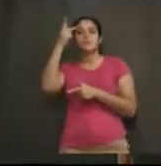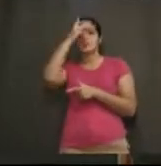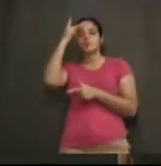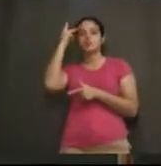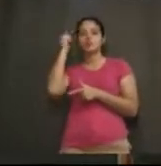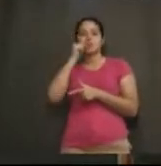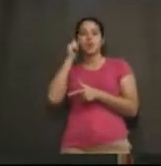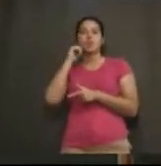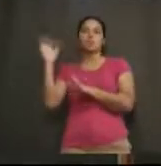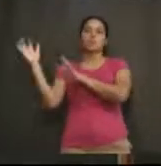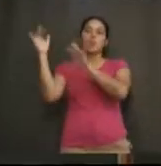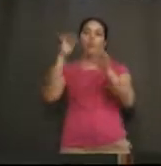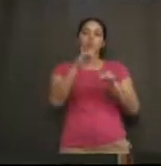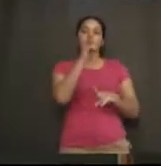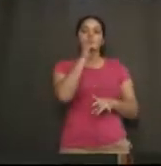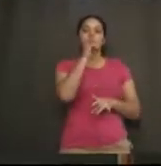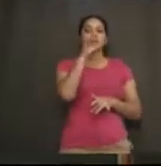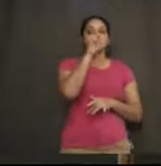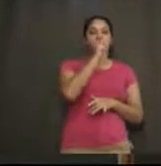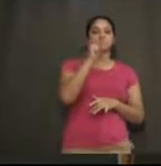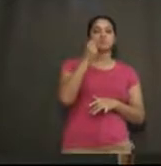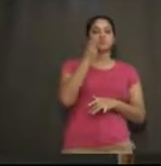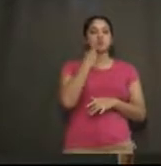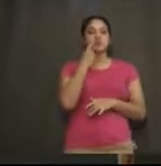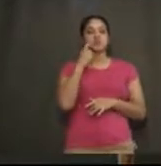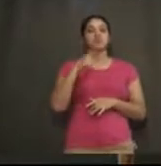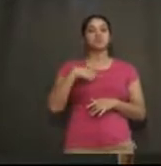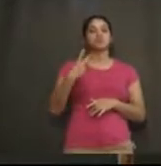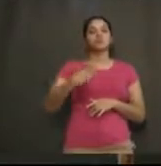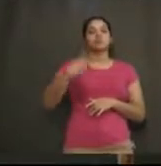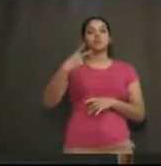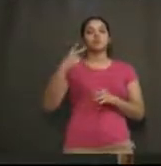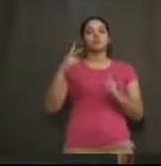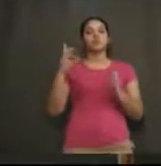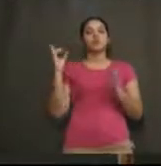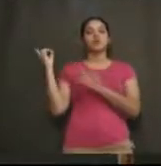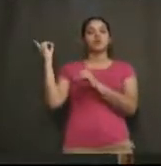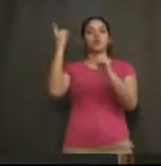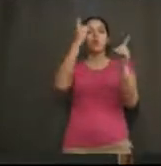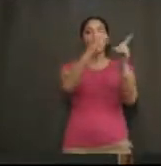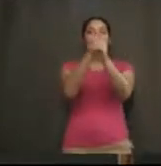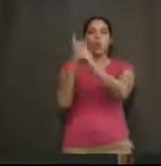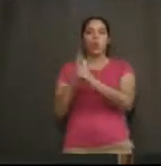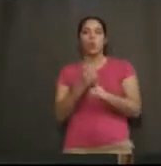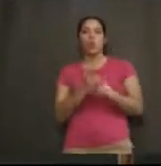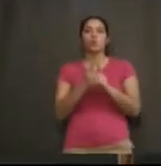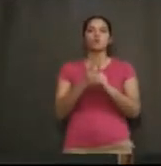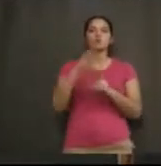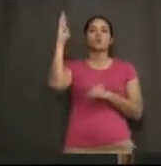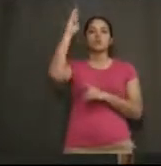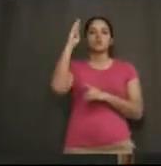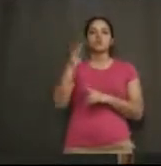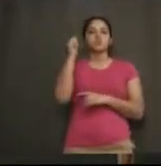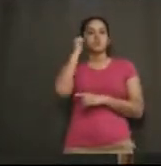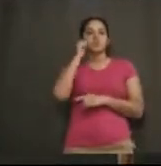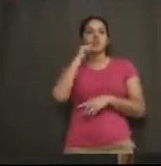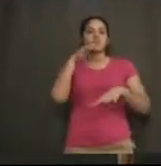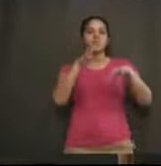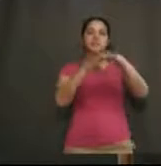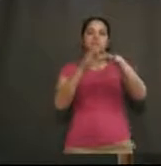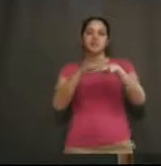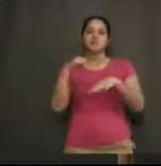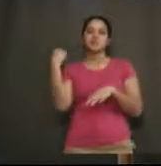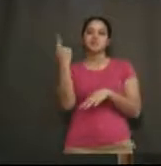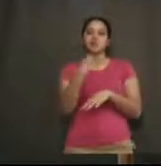felicidade, mas sexta e sábado nós tivemos o segundo encontro brasileiro de mulheres matemáticas, e tivemos a honra de